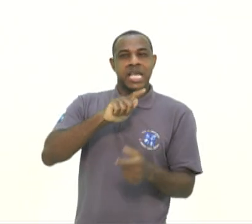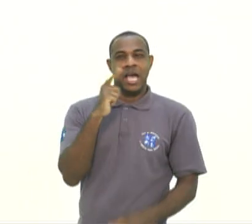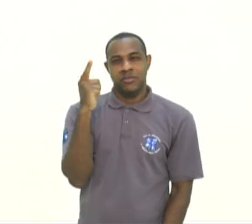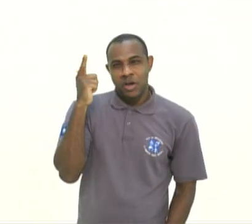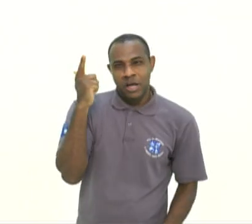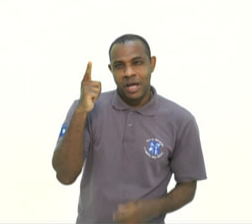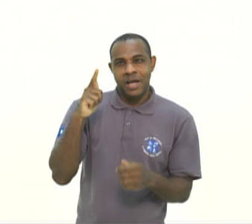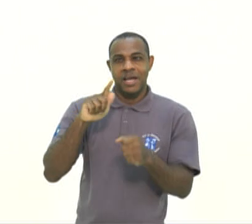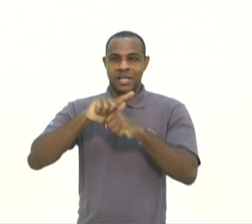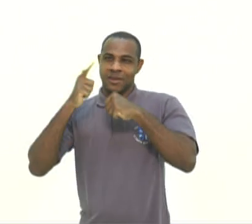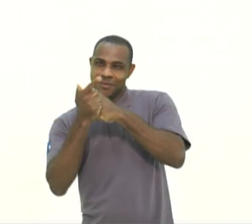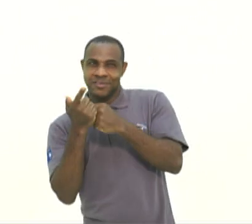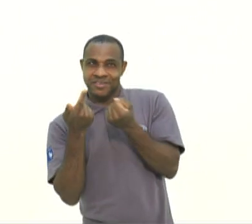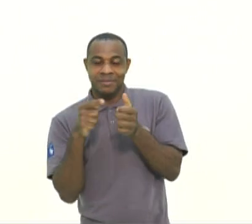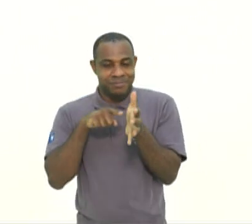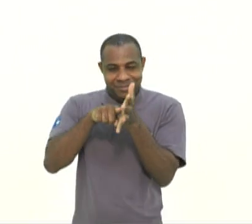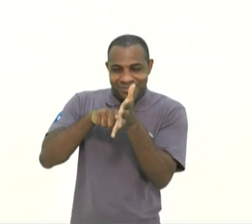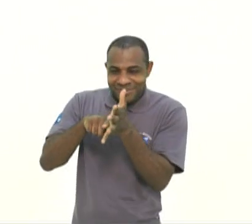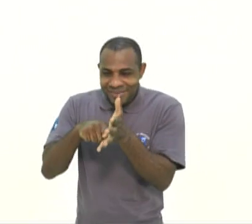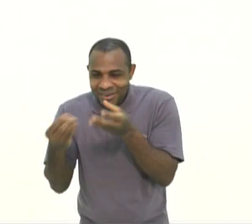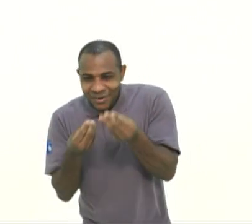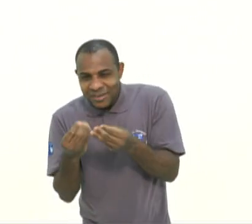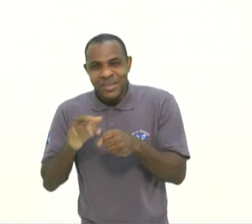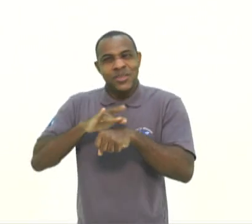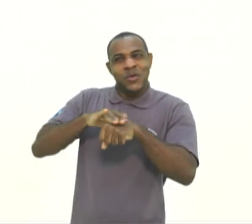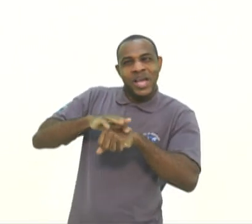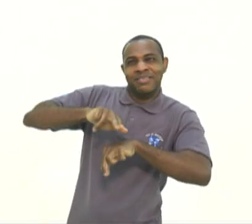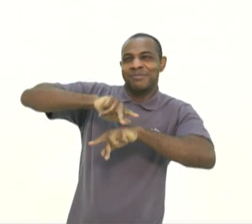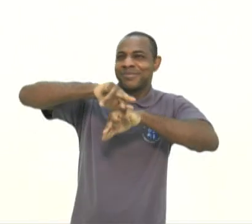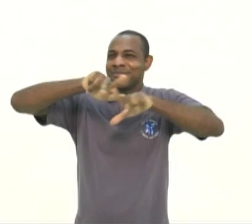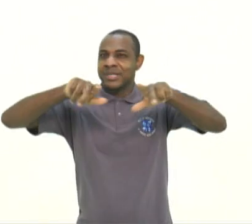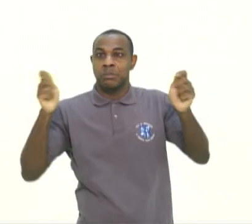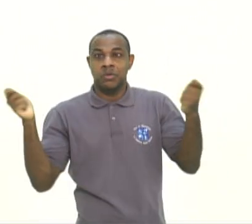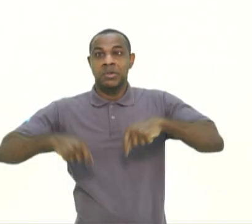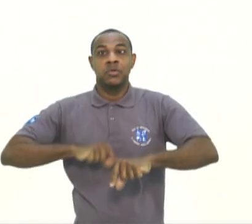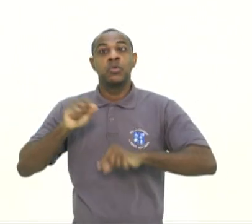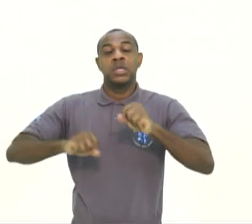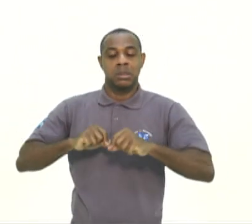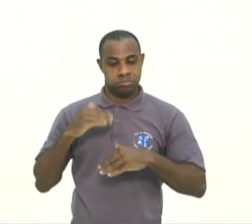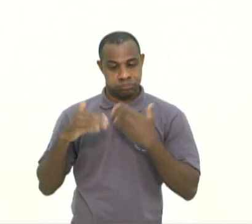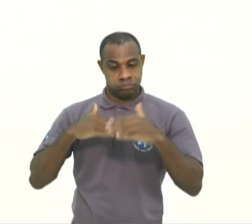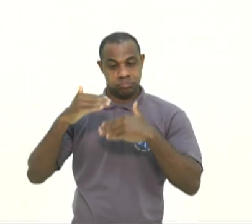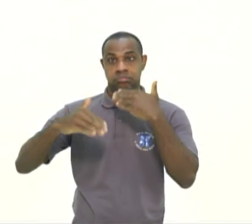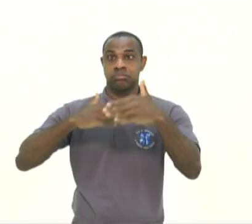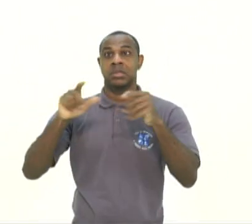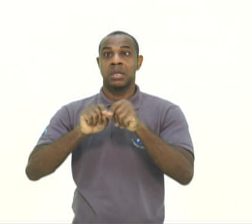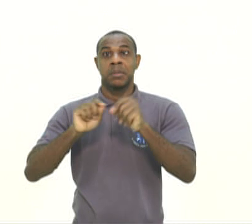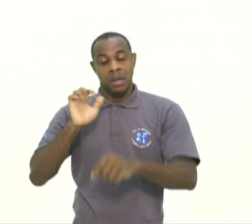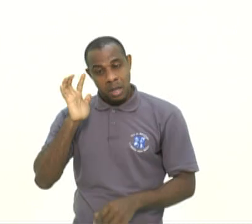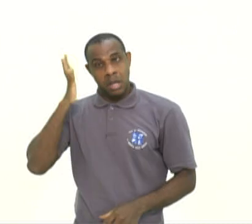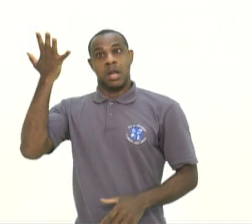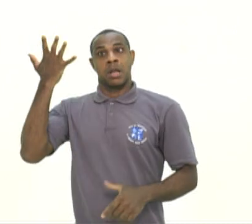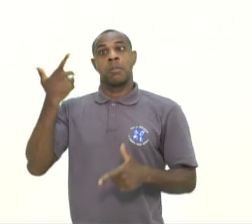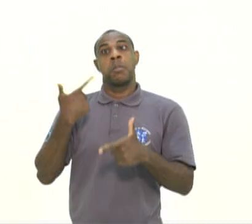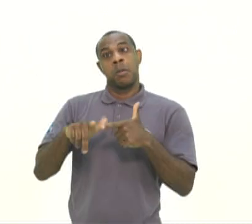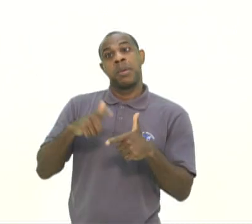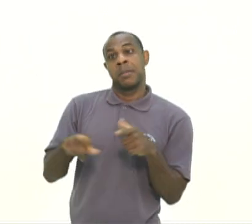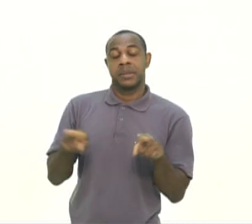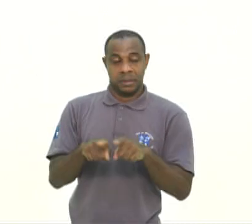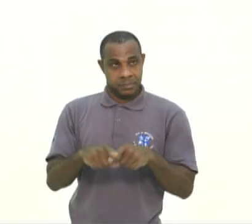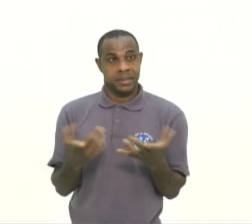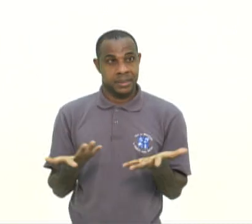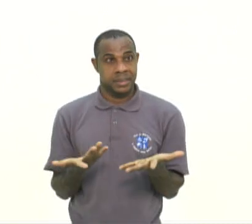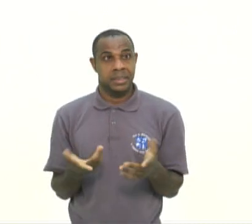esses efeitos de diversas doenças e possibilita formas de desenvolver soluções para esses problemas, a partir